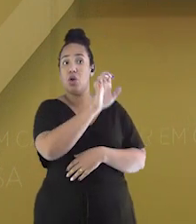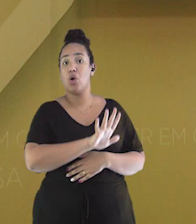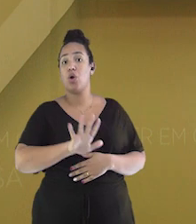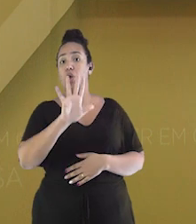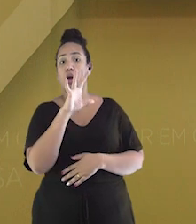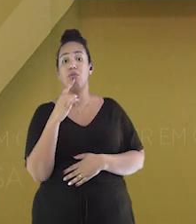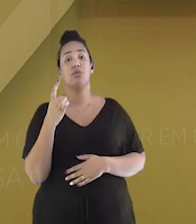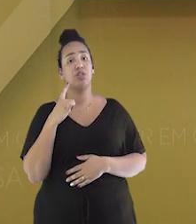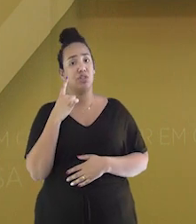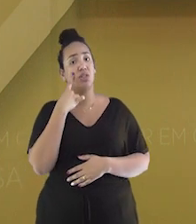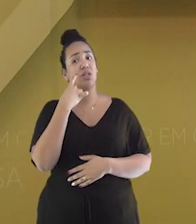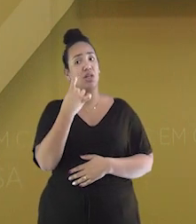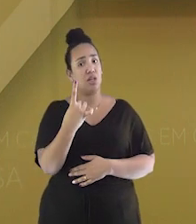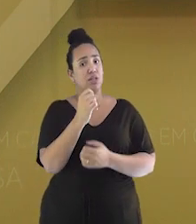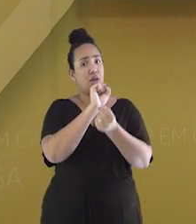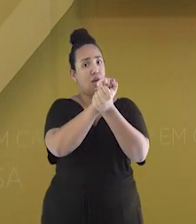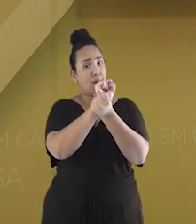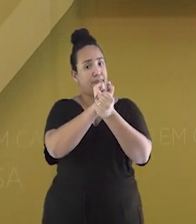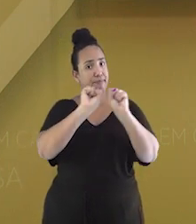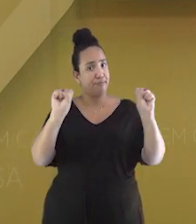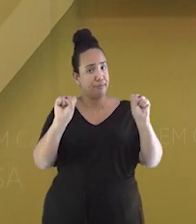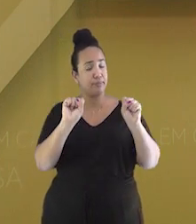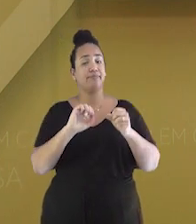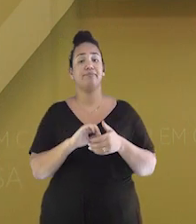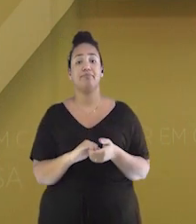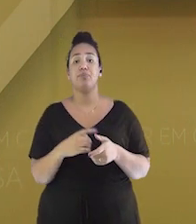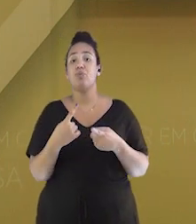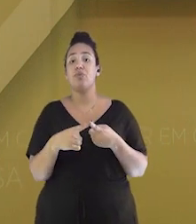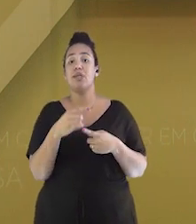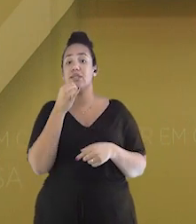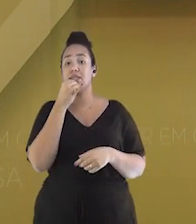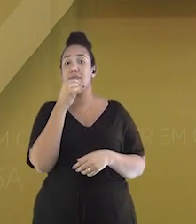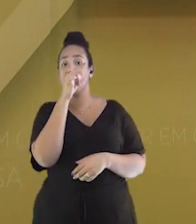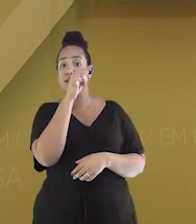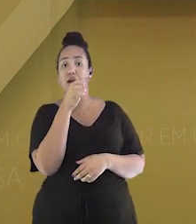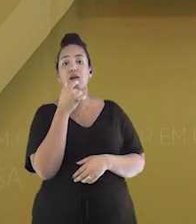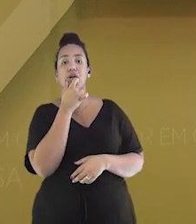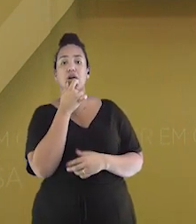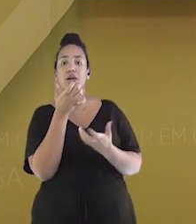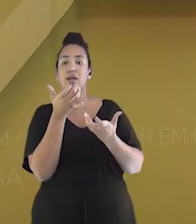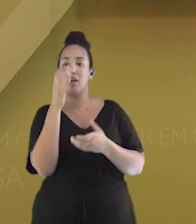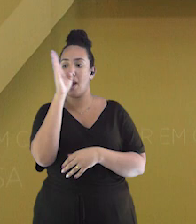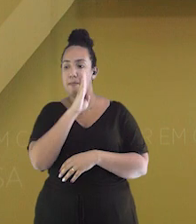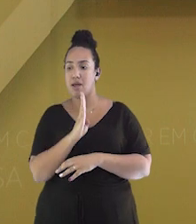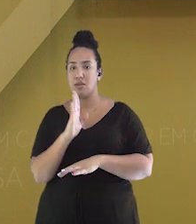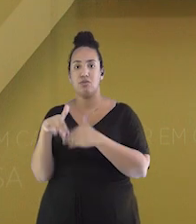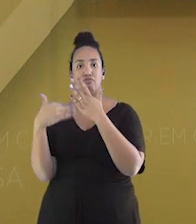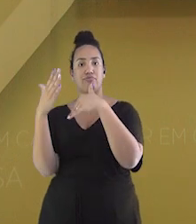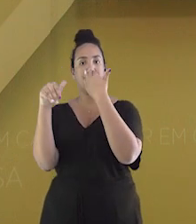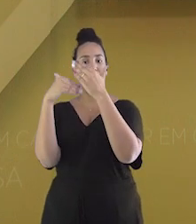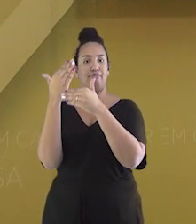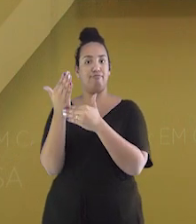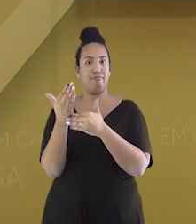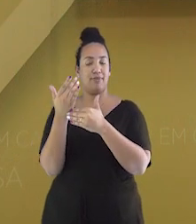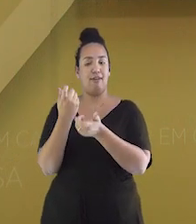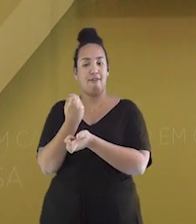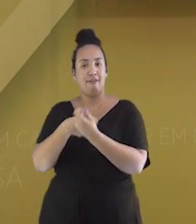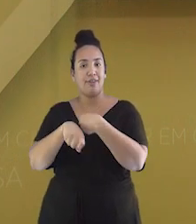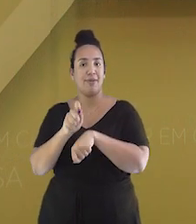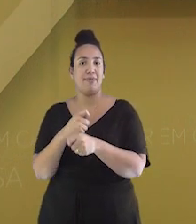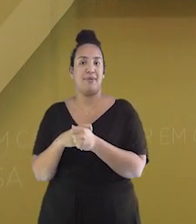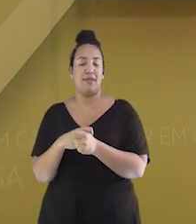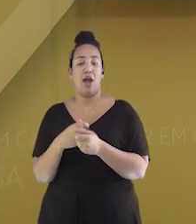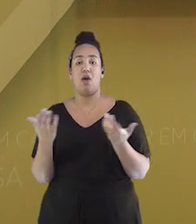interesses no fim da escravidão. Em resumo, os ingleses queriam que o Brasil crescesse economicamente, já que com mais